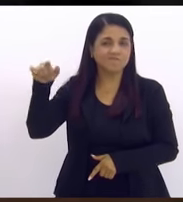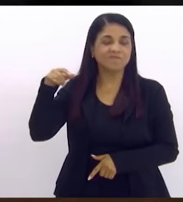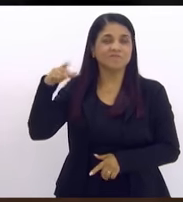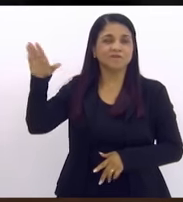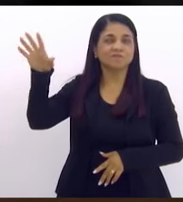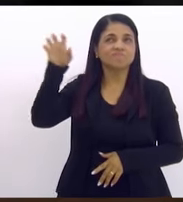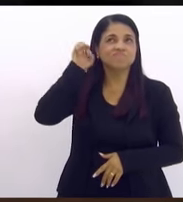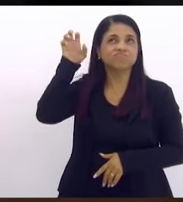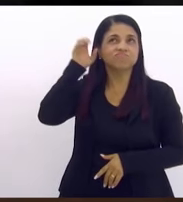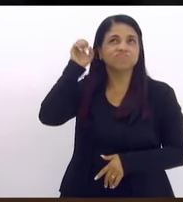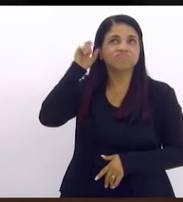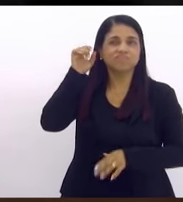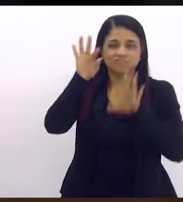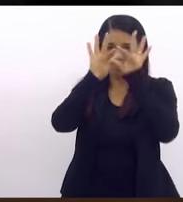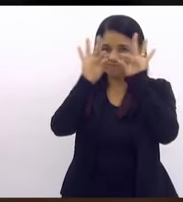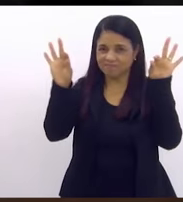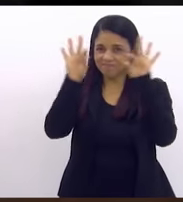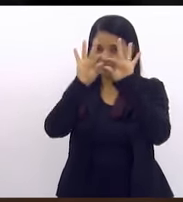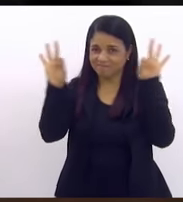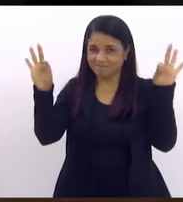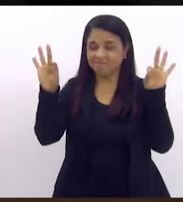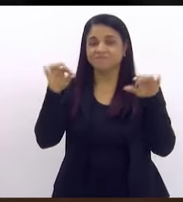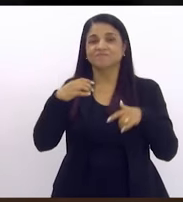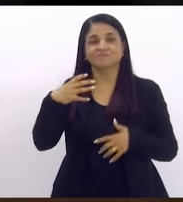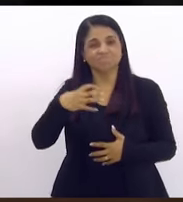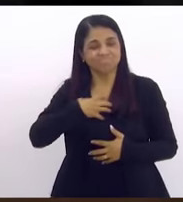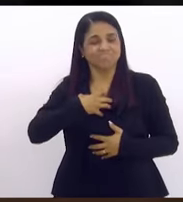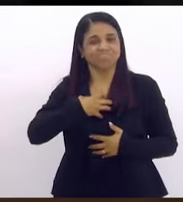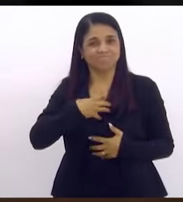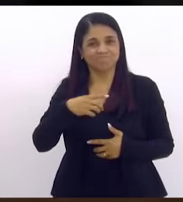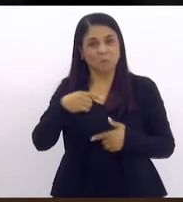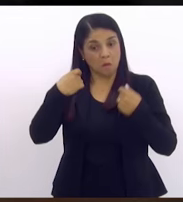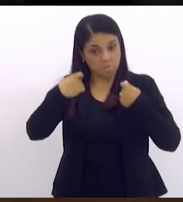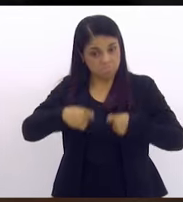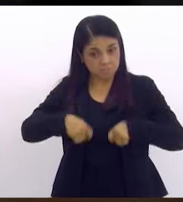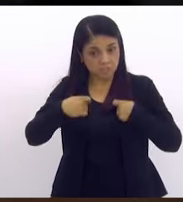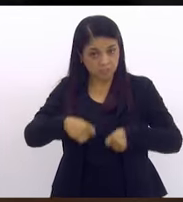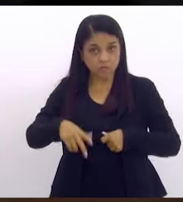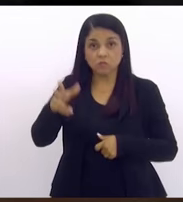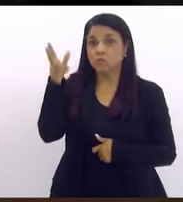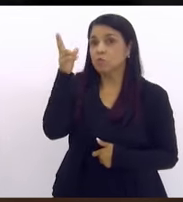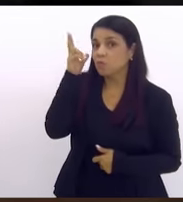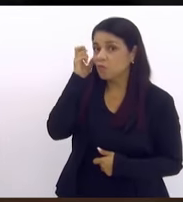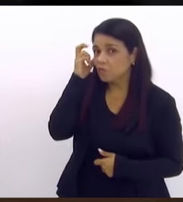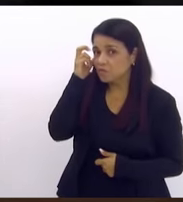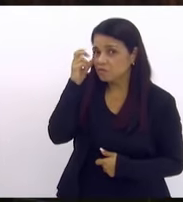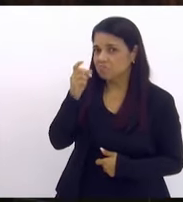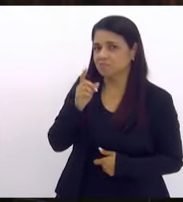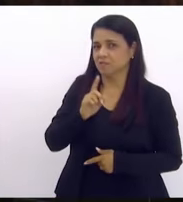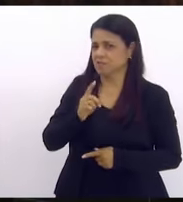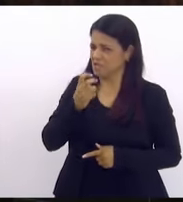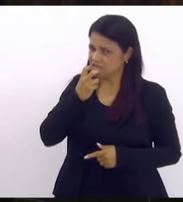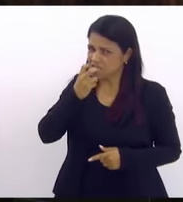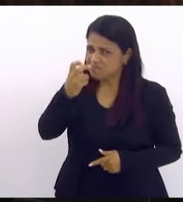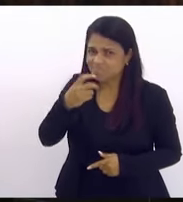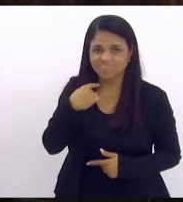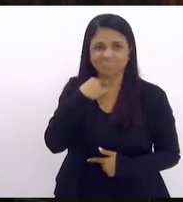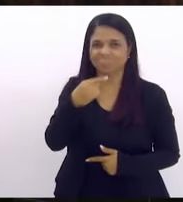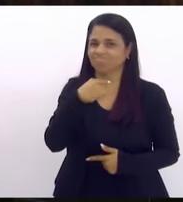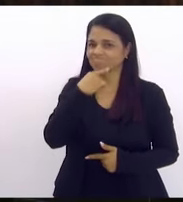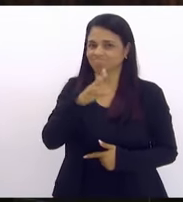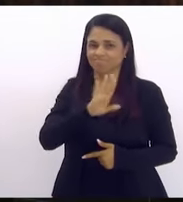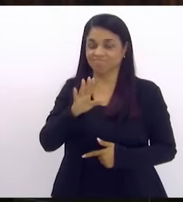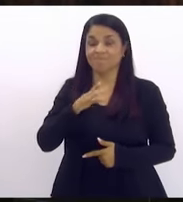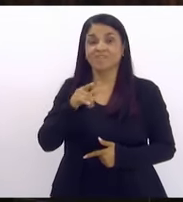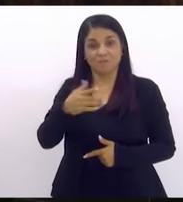fui brindado no autógrafo são os seguintes é preciso escutar não basta gritar caro amigo